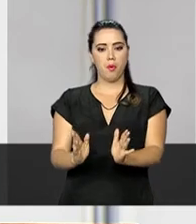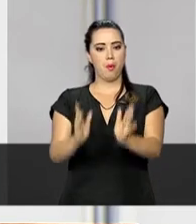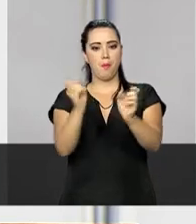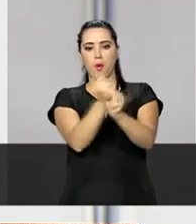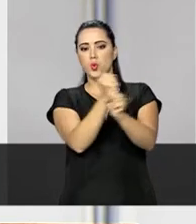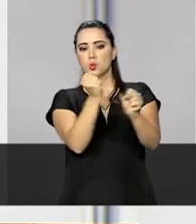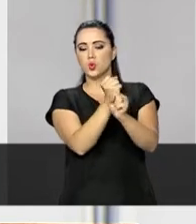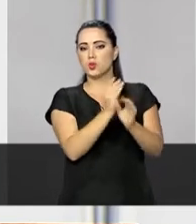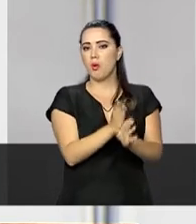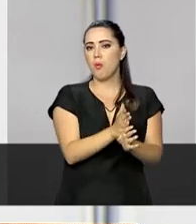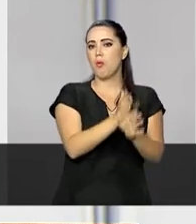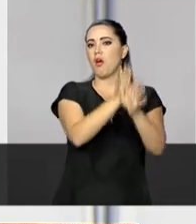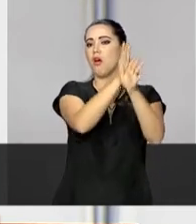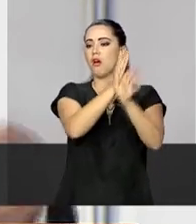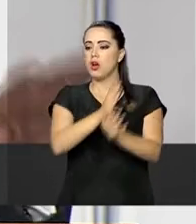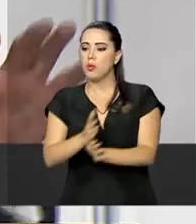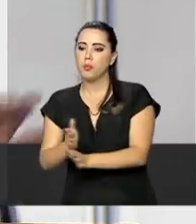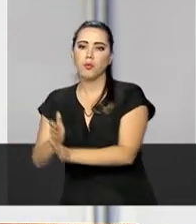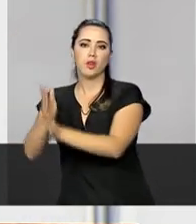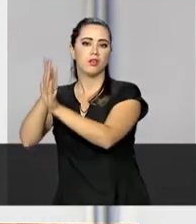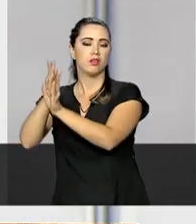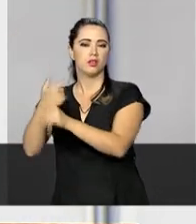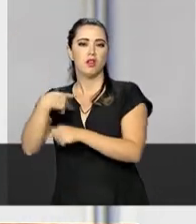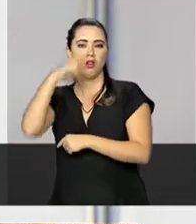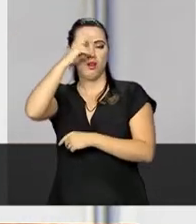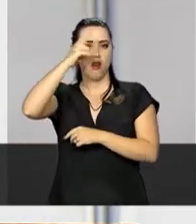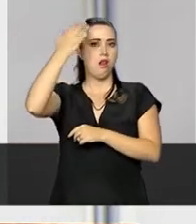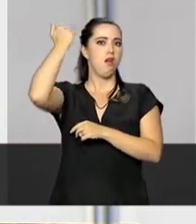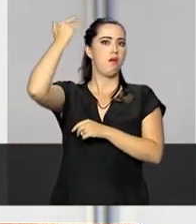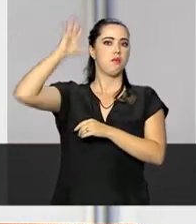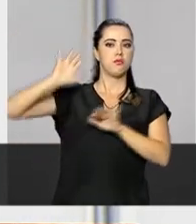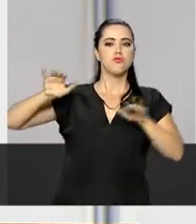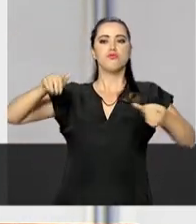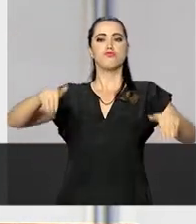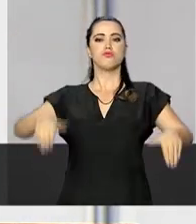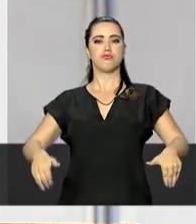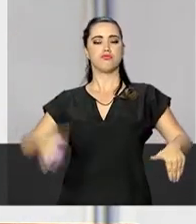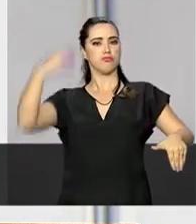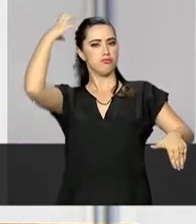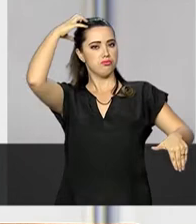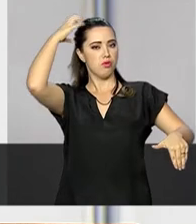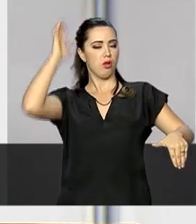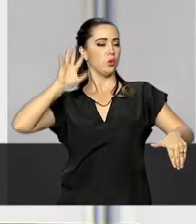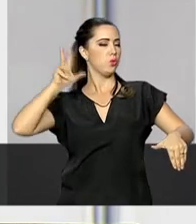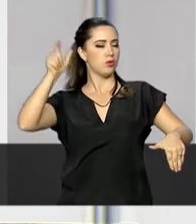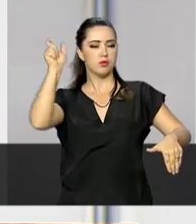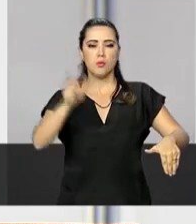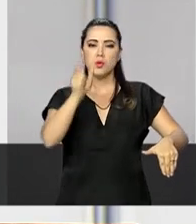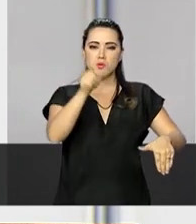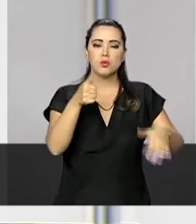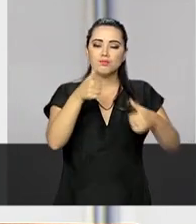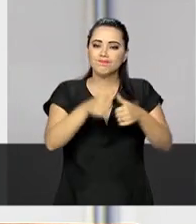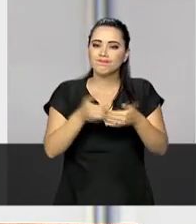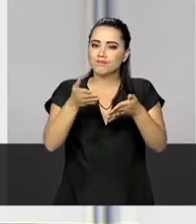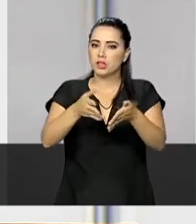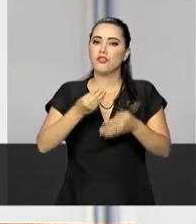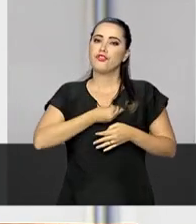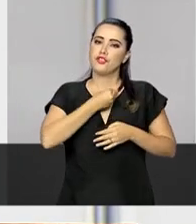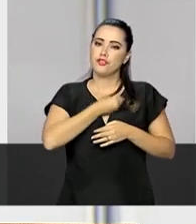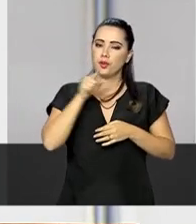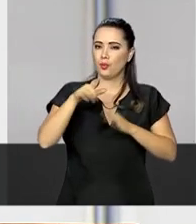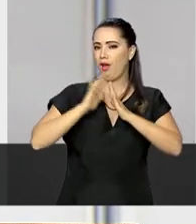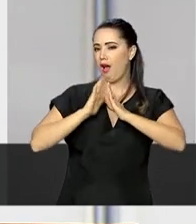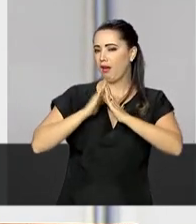desde o primeiro momento recordando os tempos de dom joão 6º e todos os que passaram por ali tendo a como